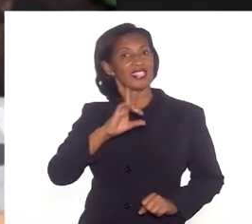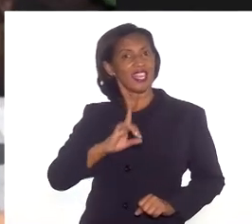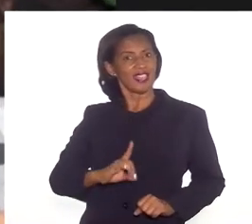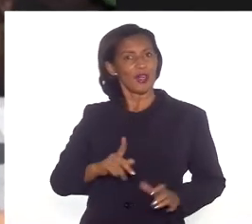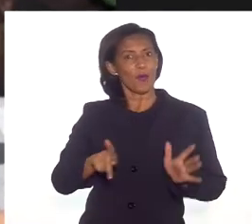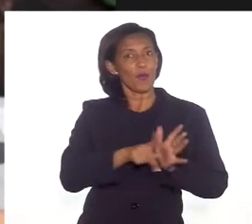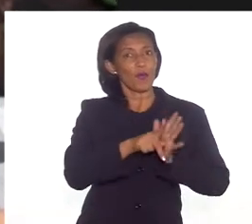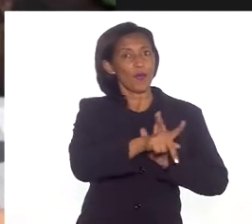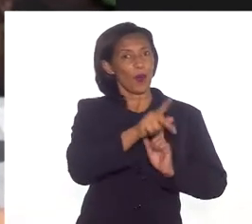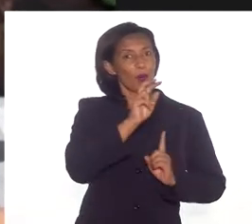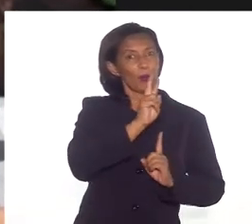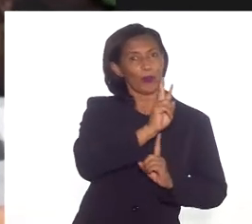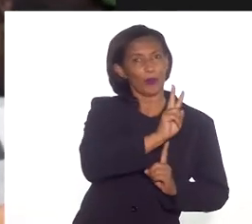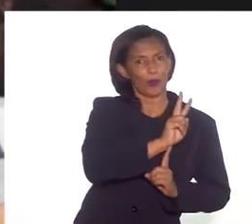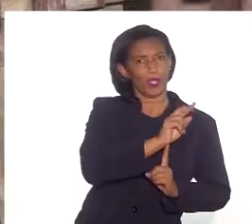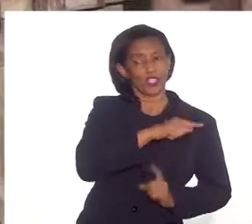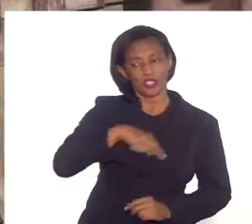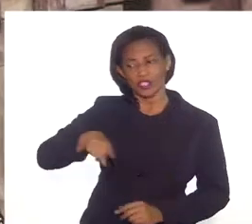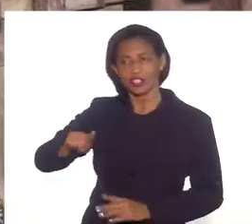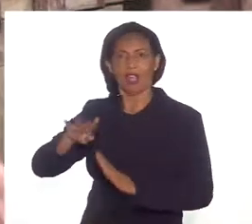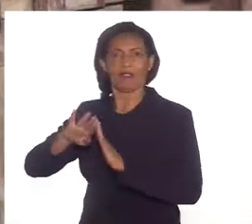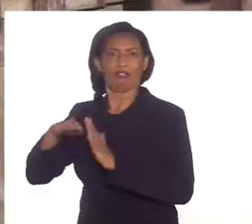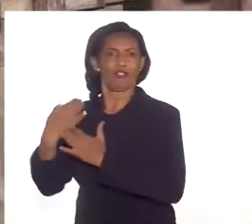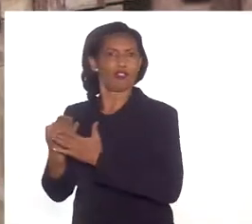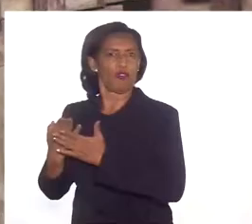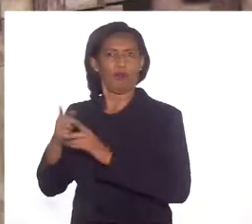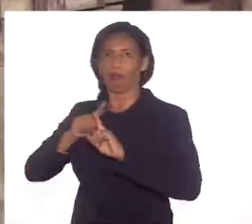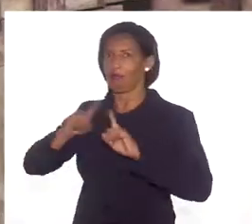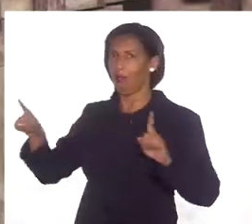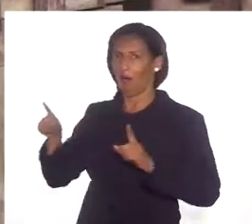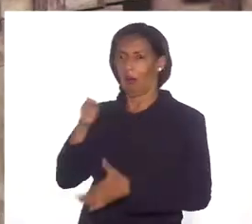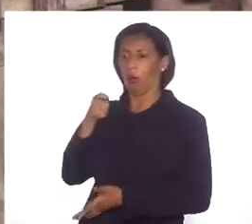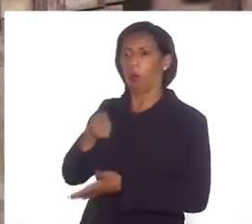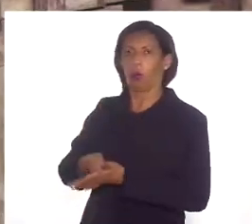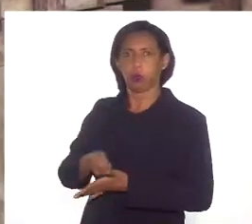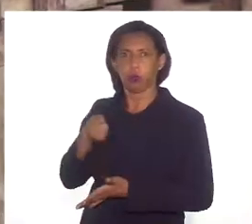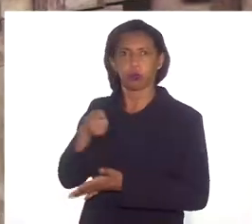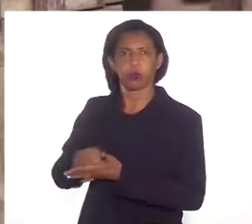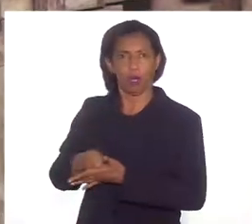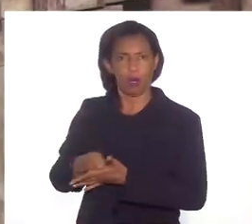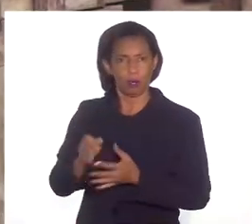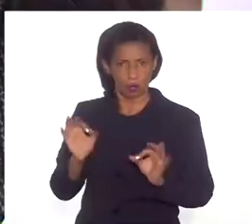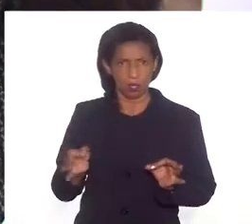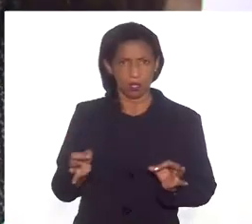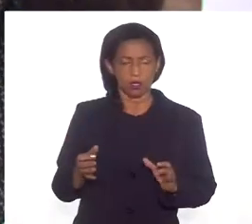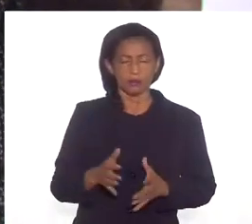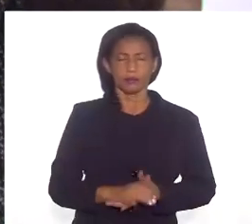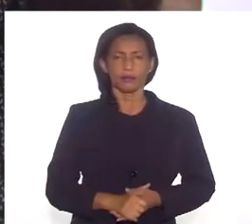da sua aldeia. Já no colégio não, né? Aquele momento mais de opressão.